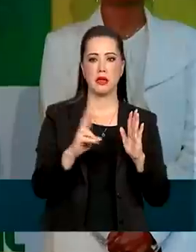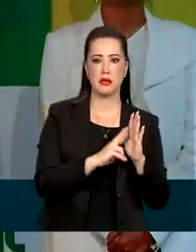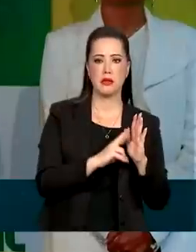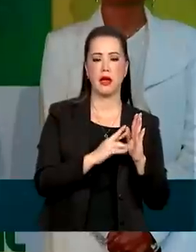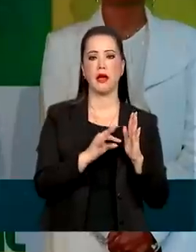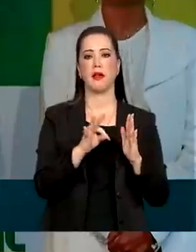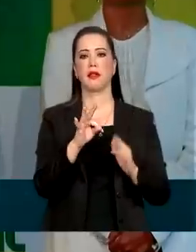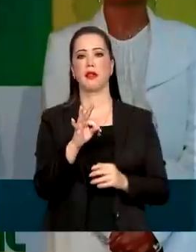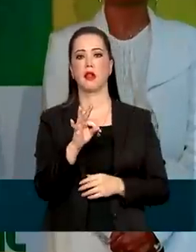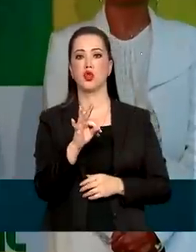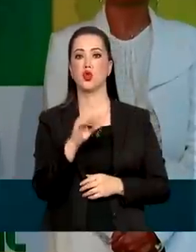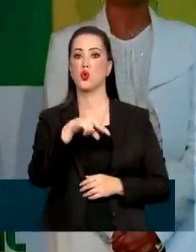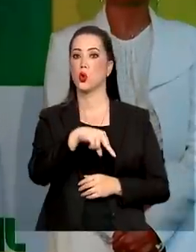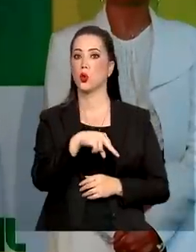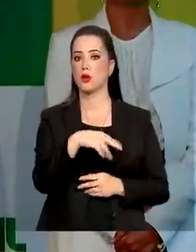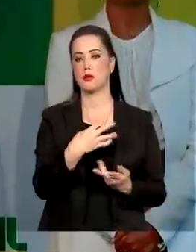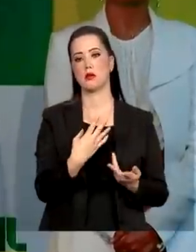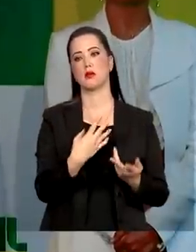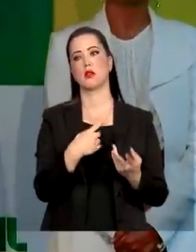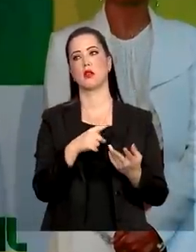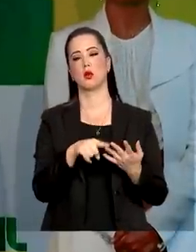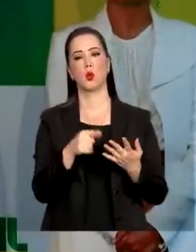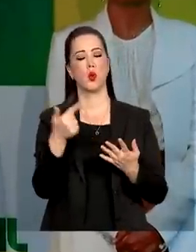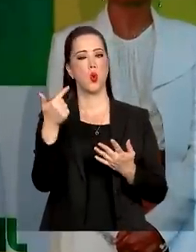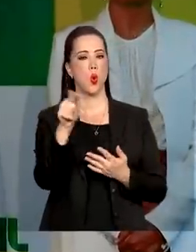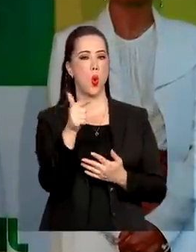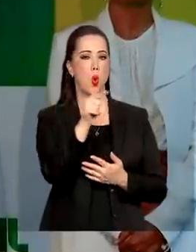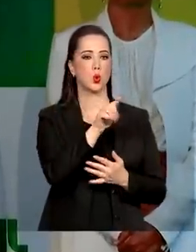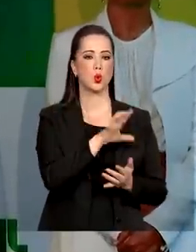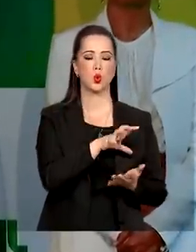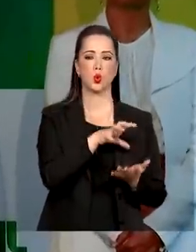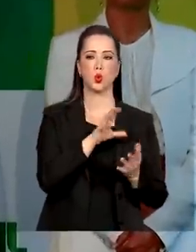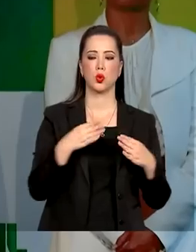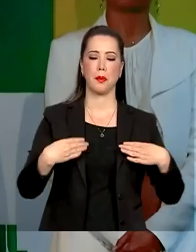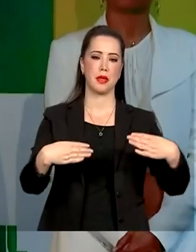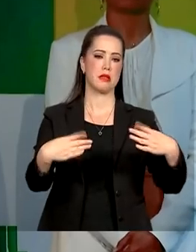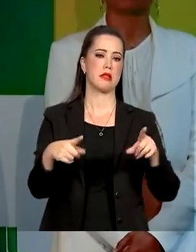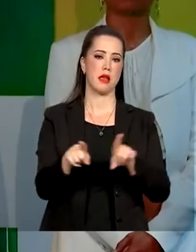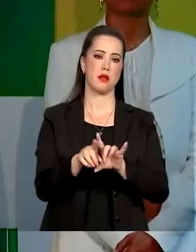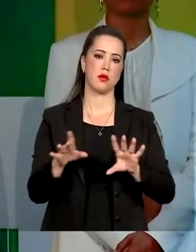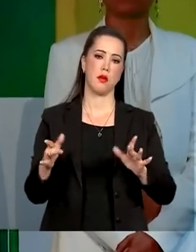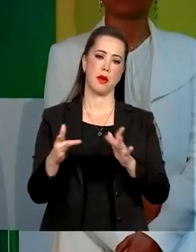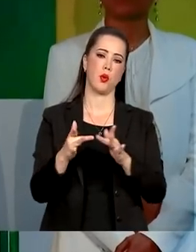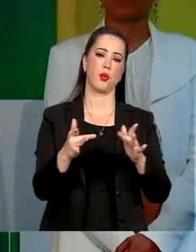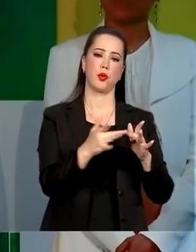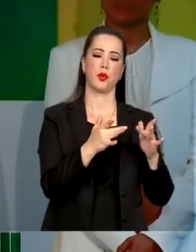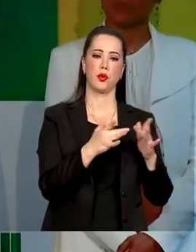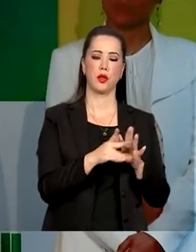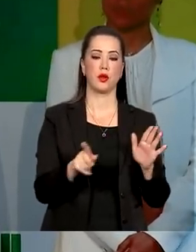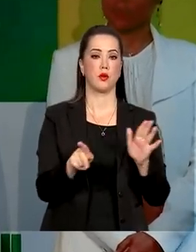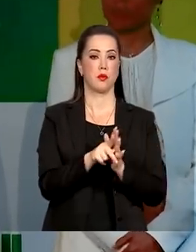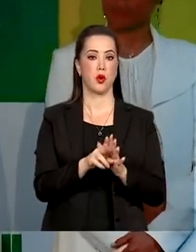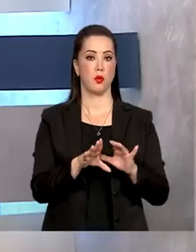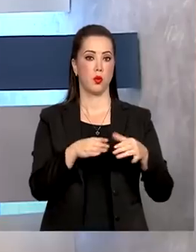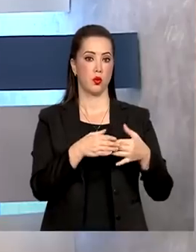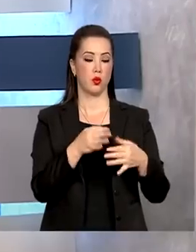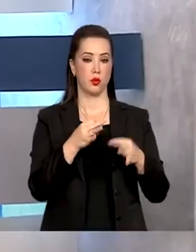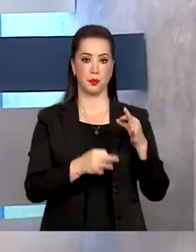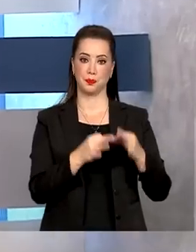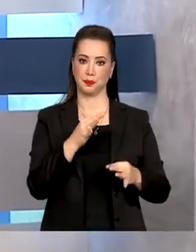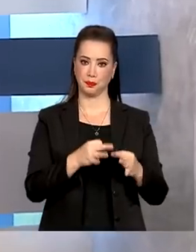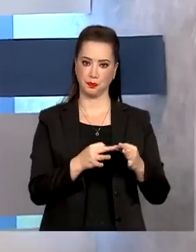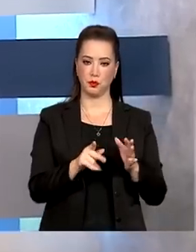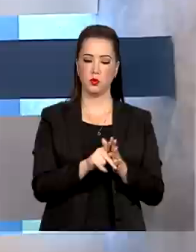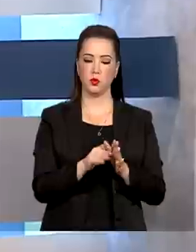PG fn mas também com outros Ministérios que compõem a área jurídica do governo